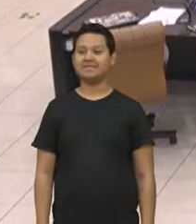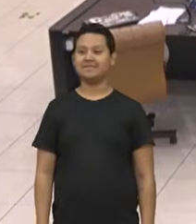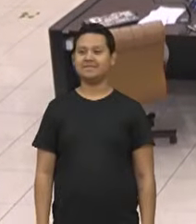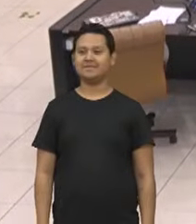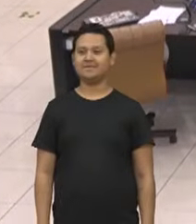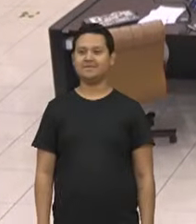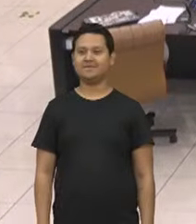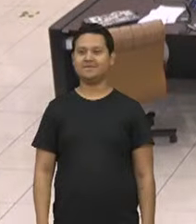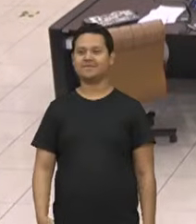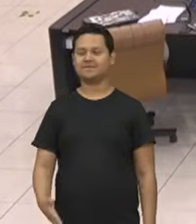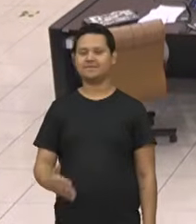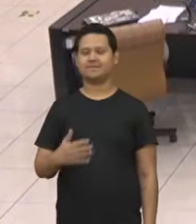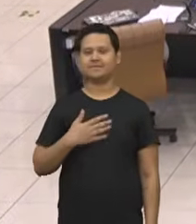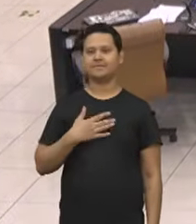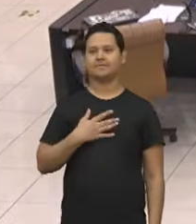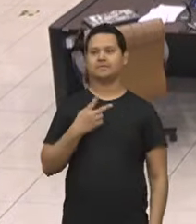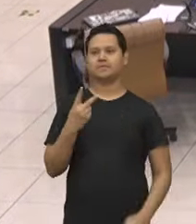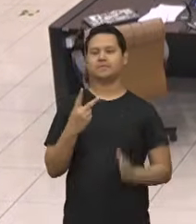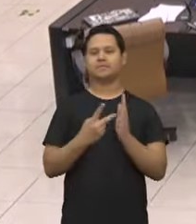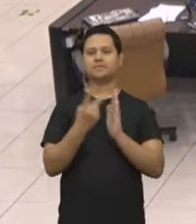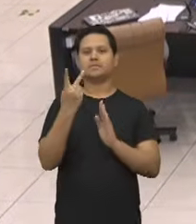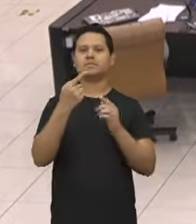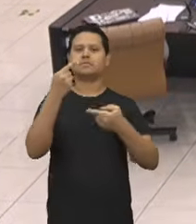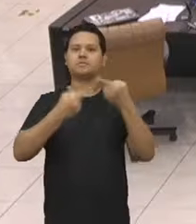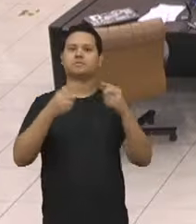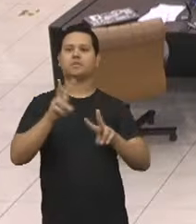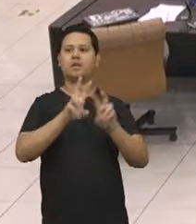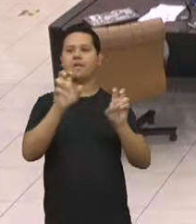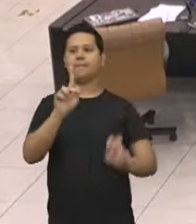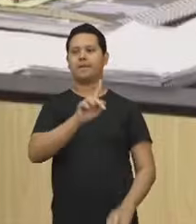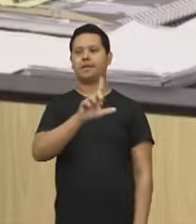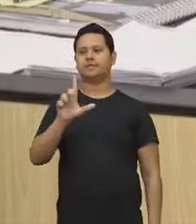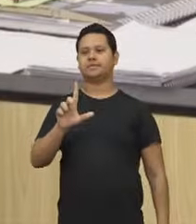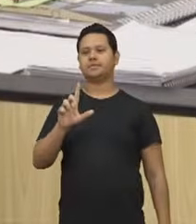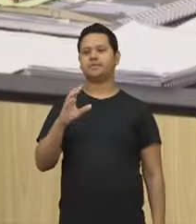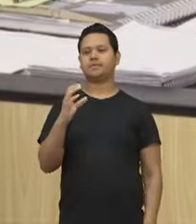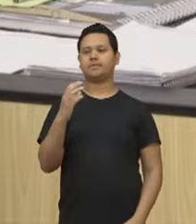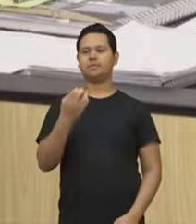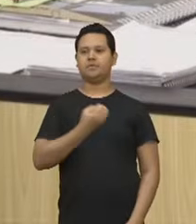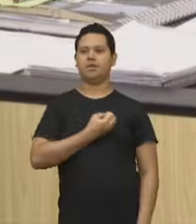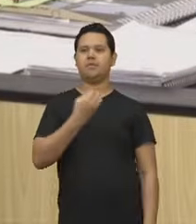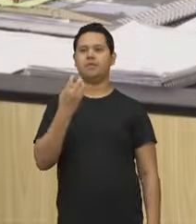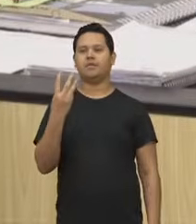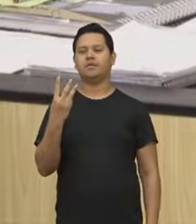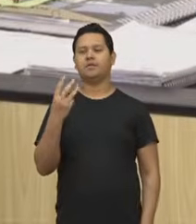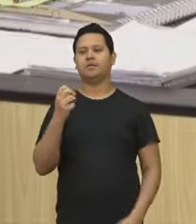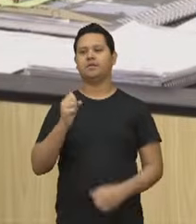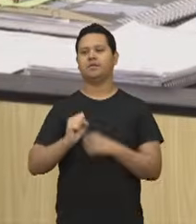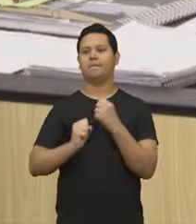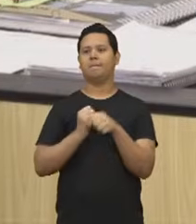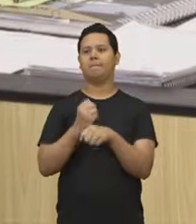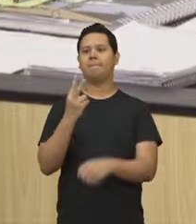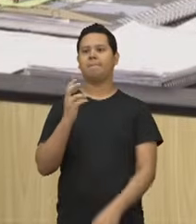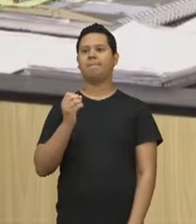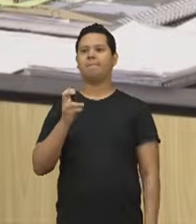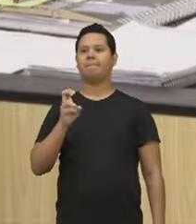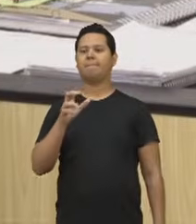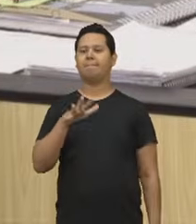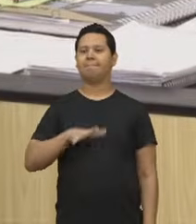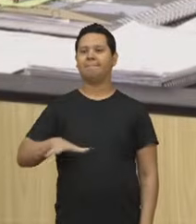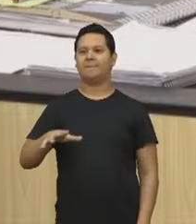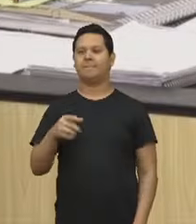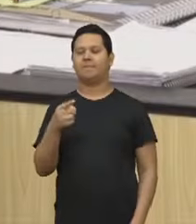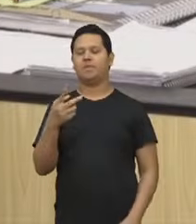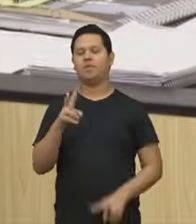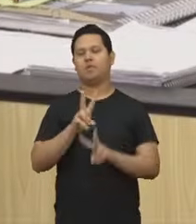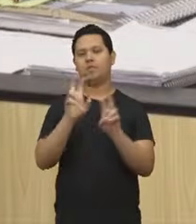E agora faremos a segunda discussão do PLC número 3 de 2025, o projeto de lei complementar